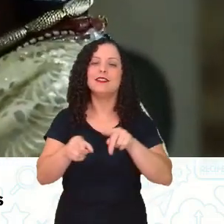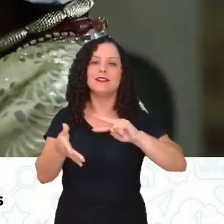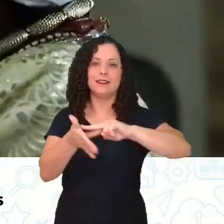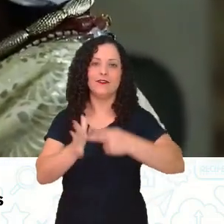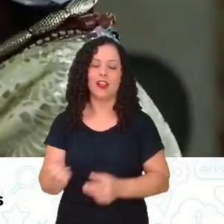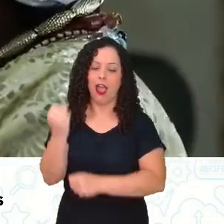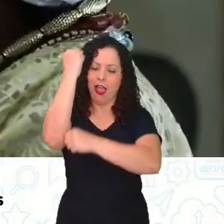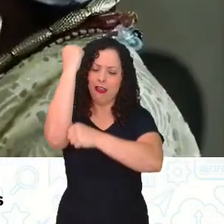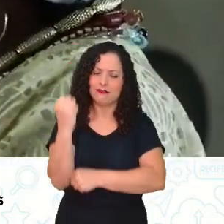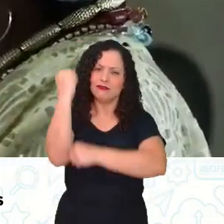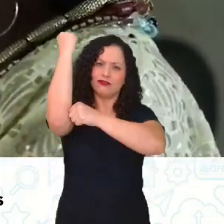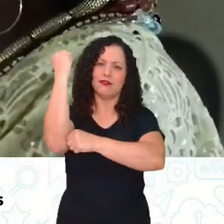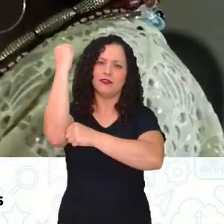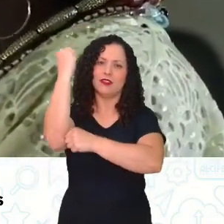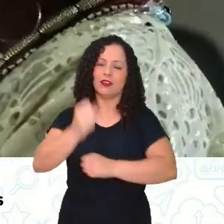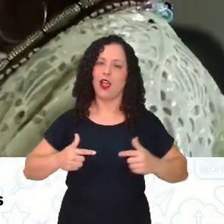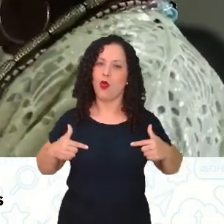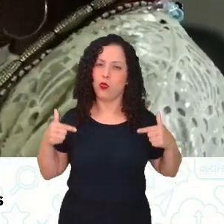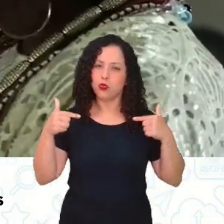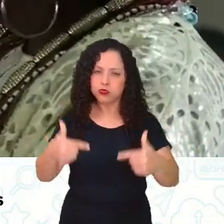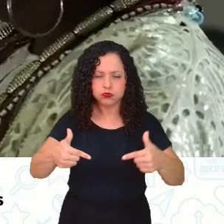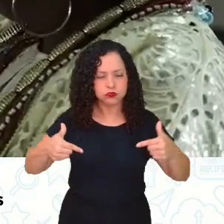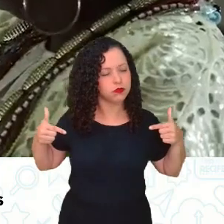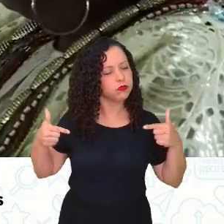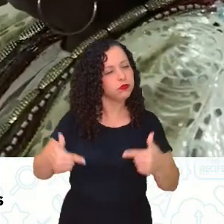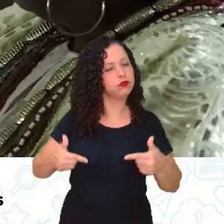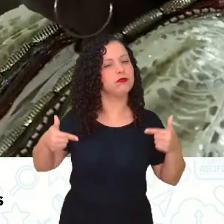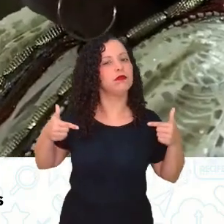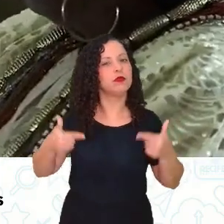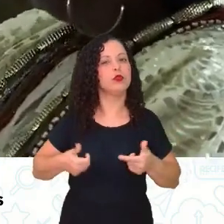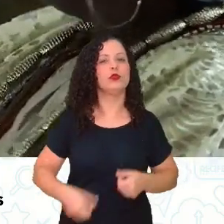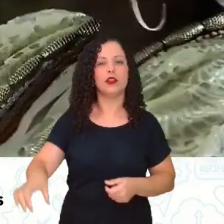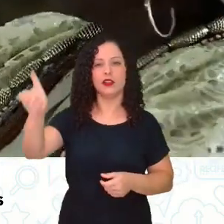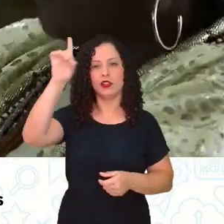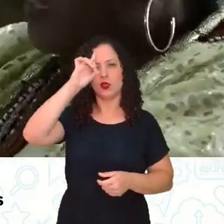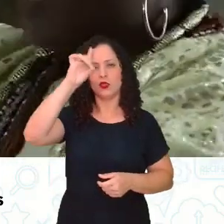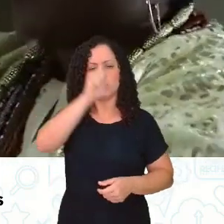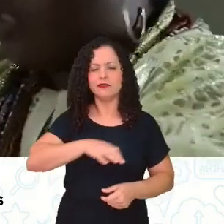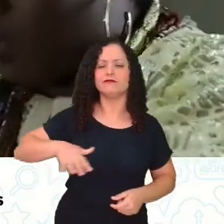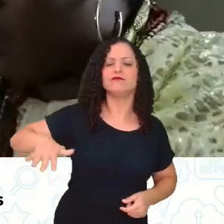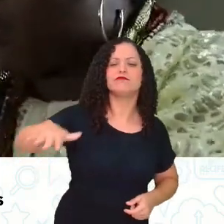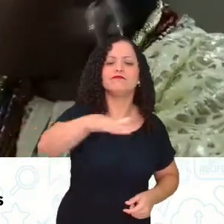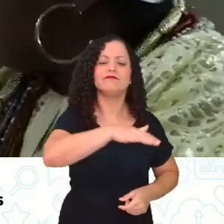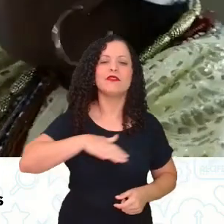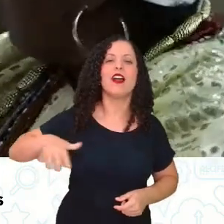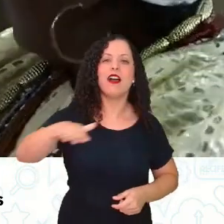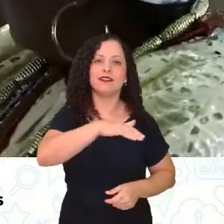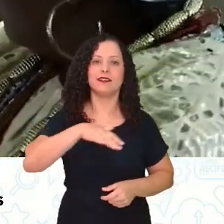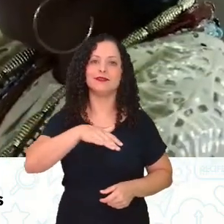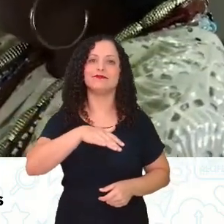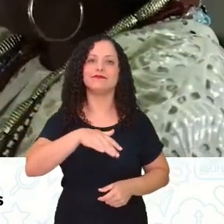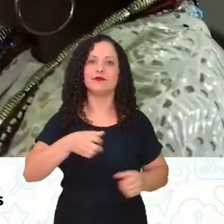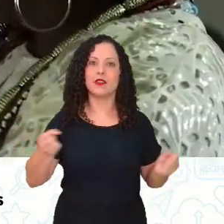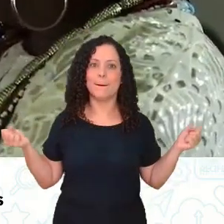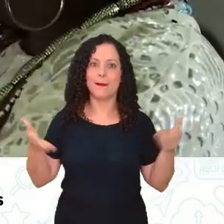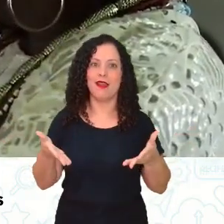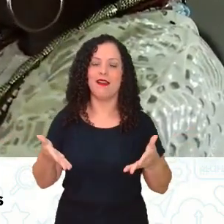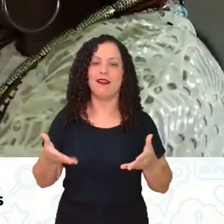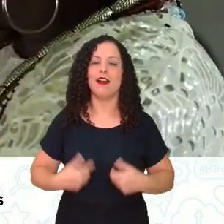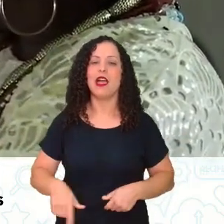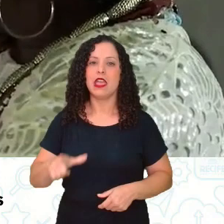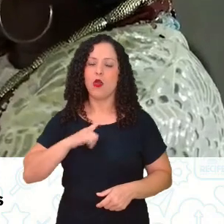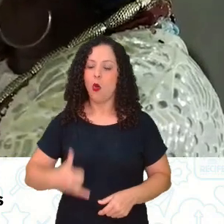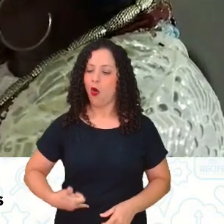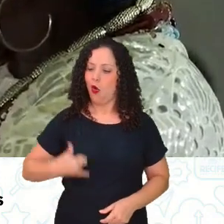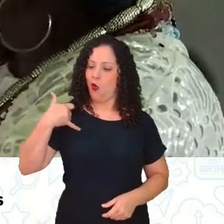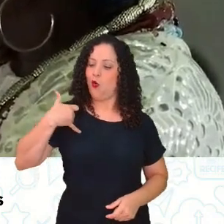Santinha. É a nossa luta diária para defender o espaço que é nosso nesse mundo. É verdade. E eu me orgulho de